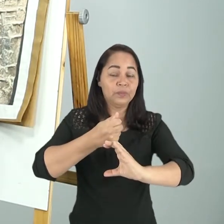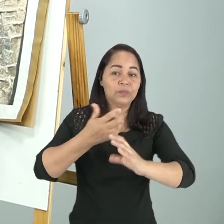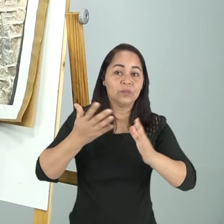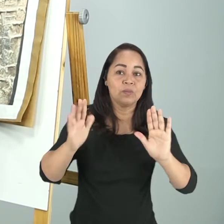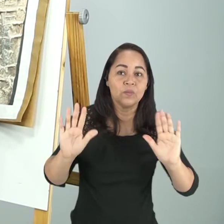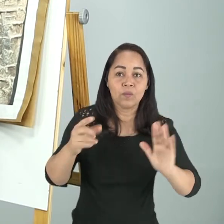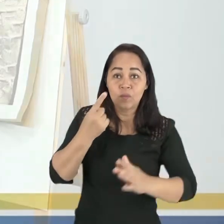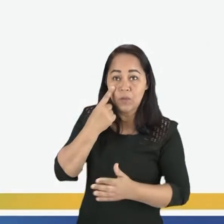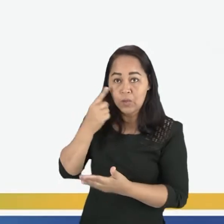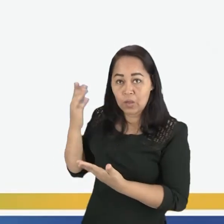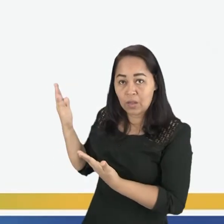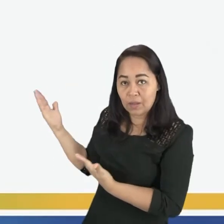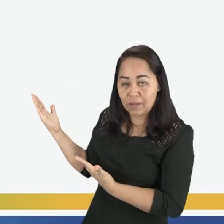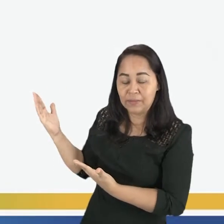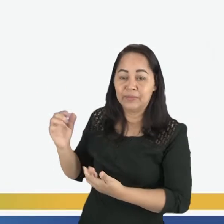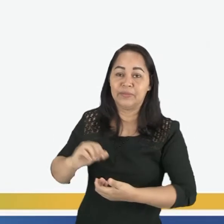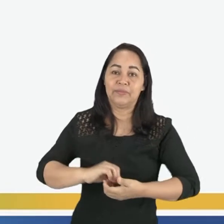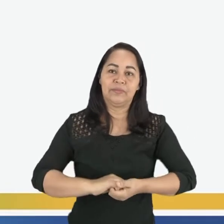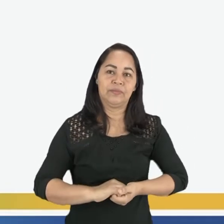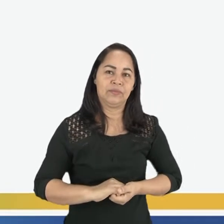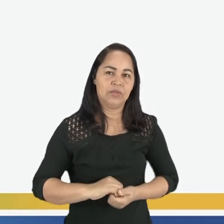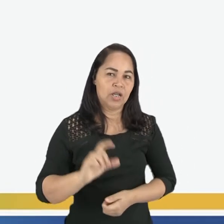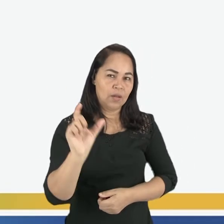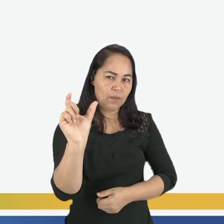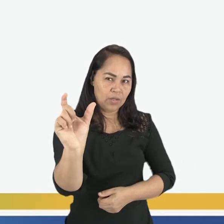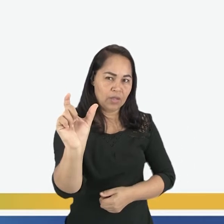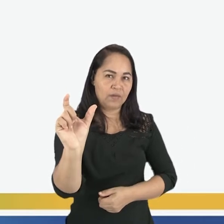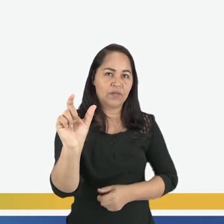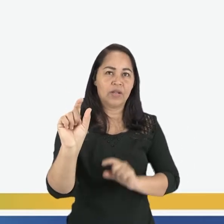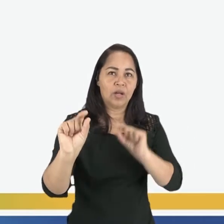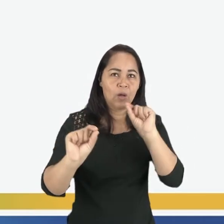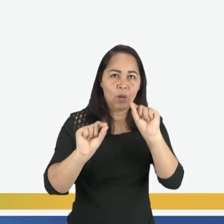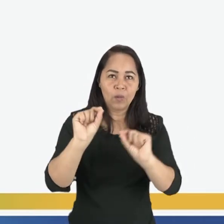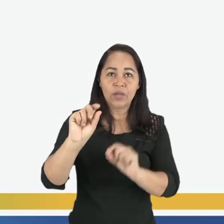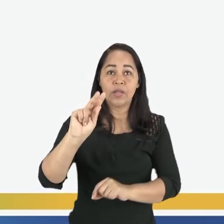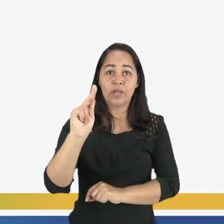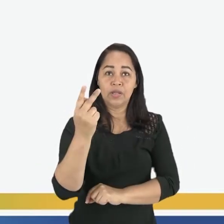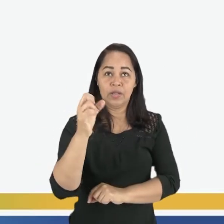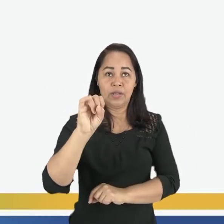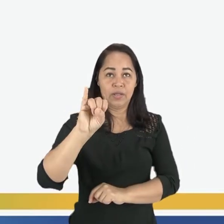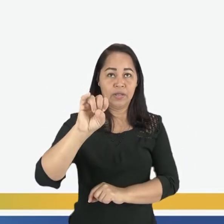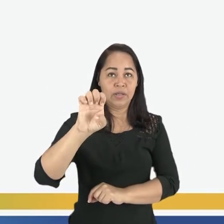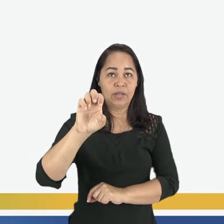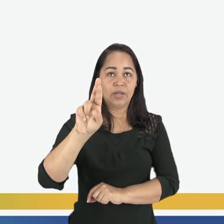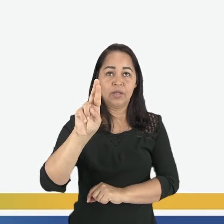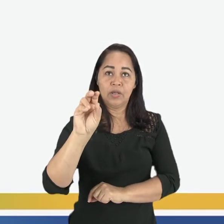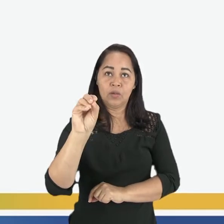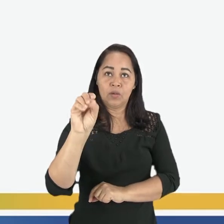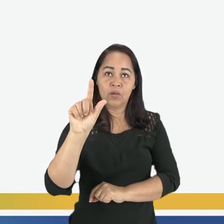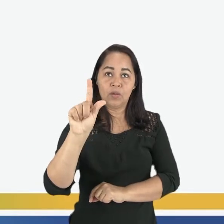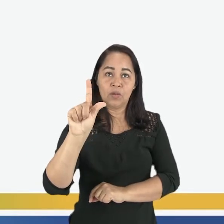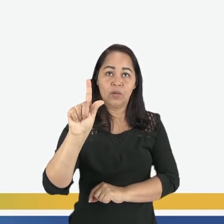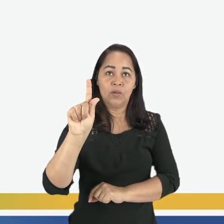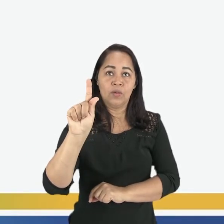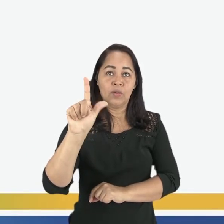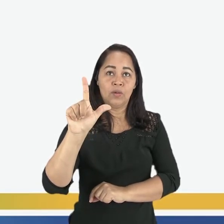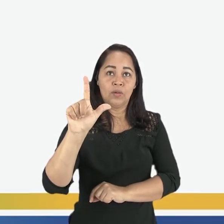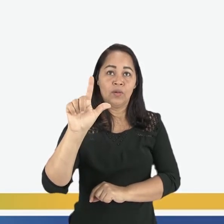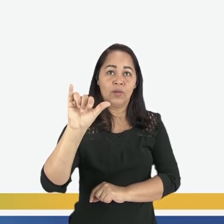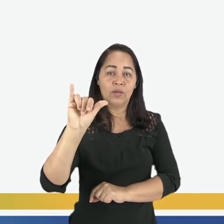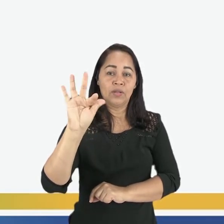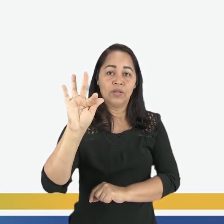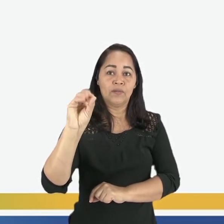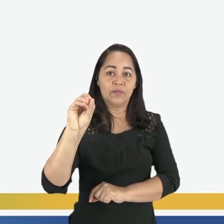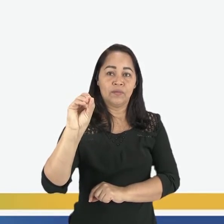comigo na imagem. A palavra hieróglifo vem do grego hieros, sagrado, e